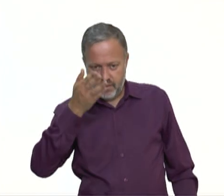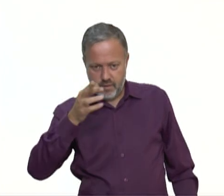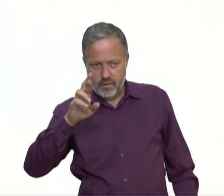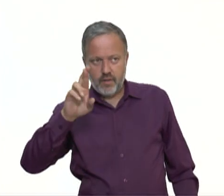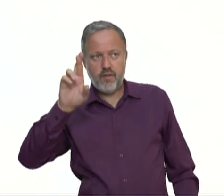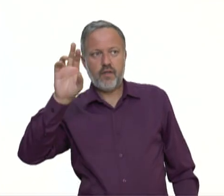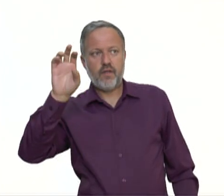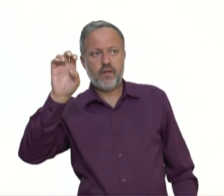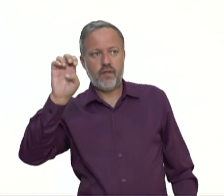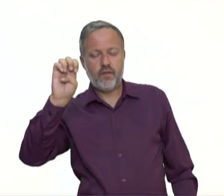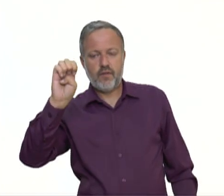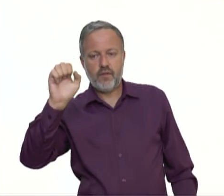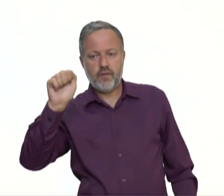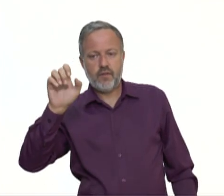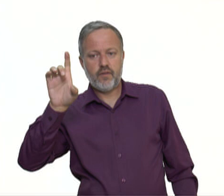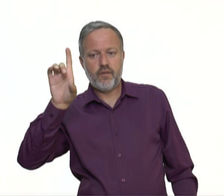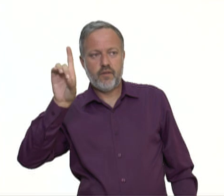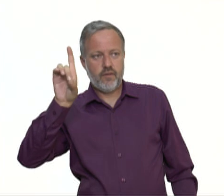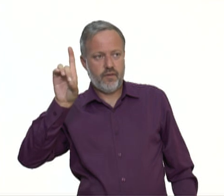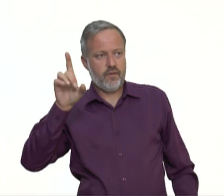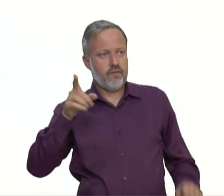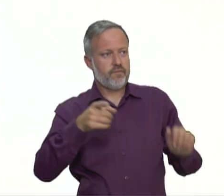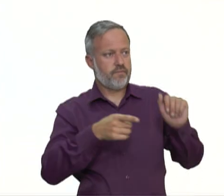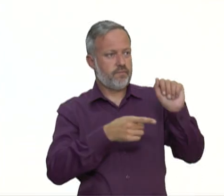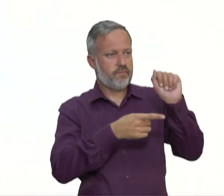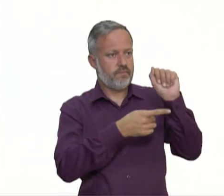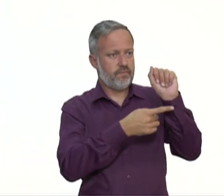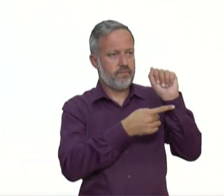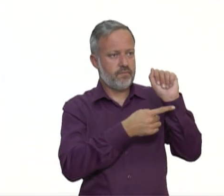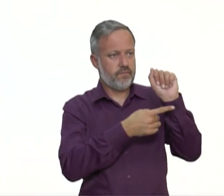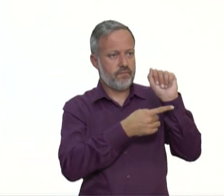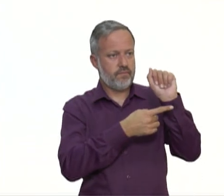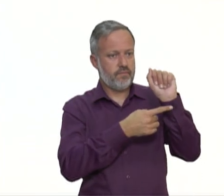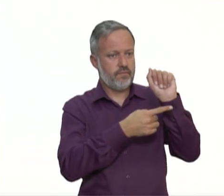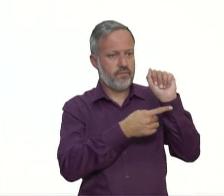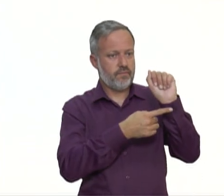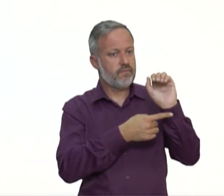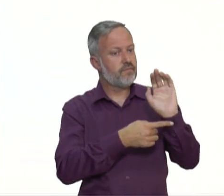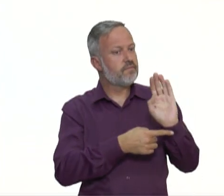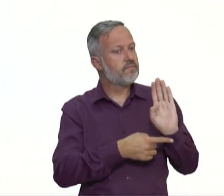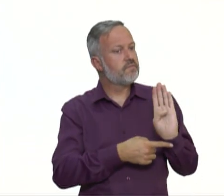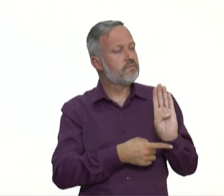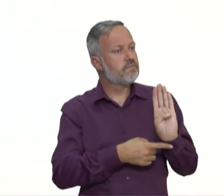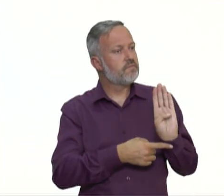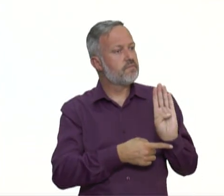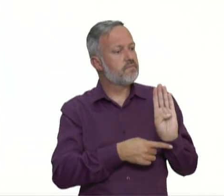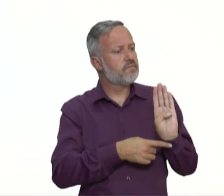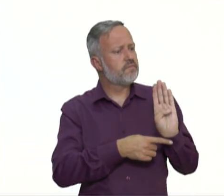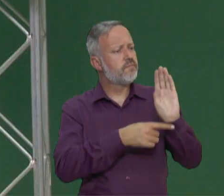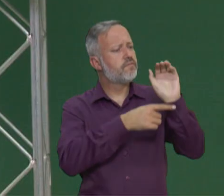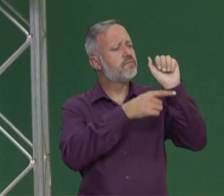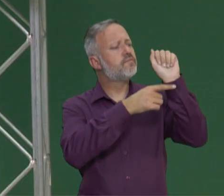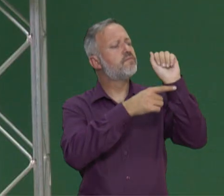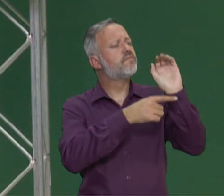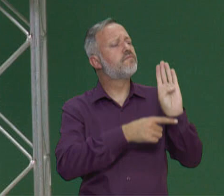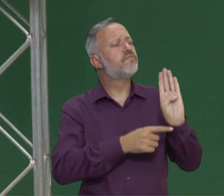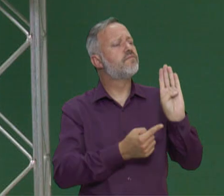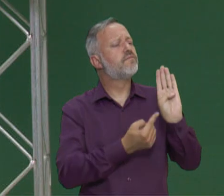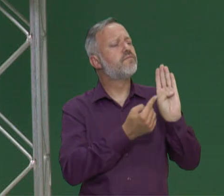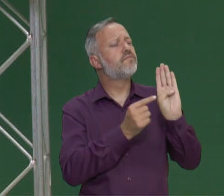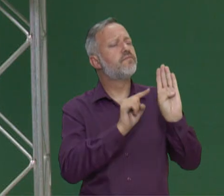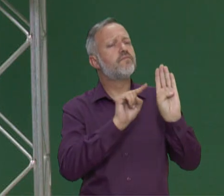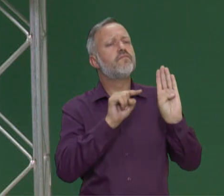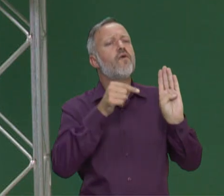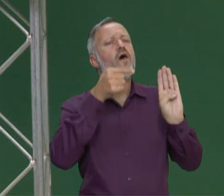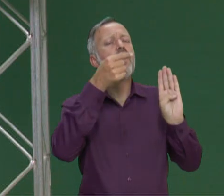the TV. Letter A, they have read. Letter B, have they read? Tempo